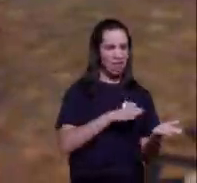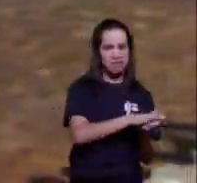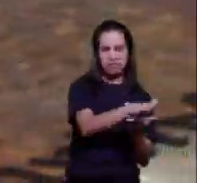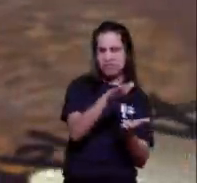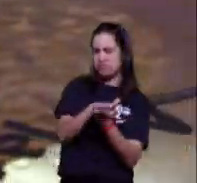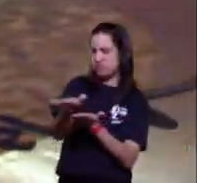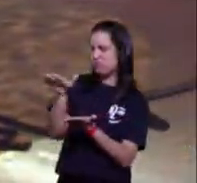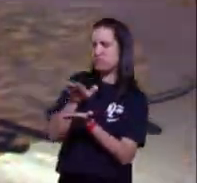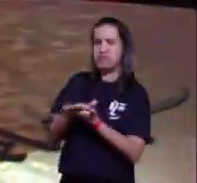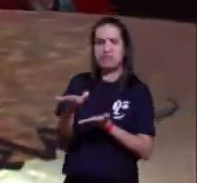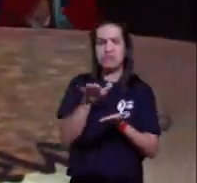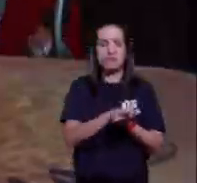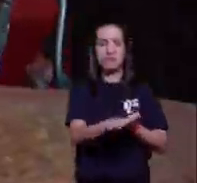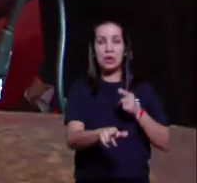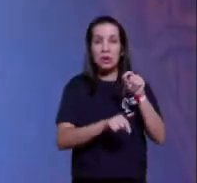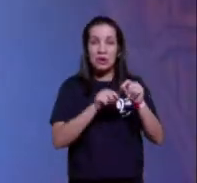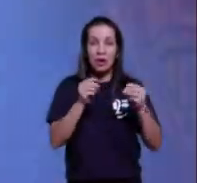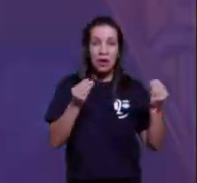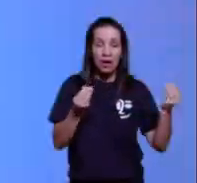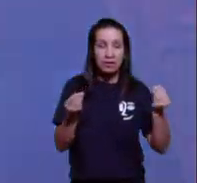o carro usada na rua pra mim.